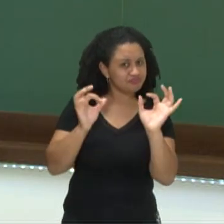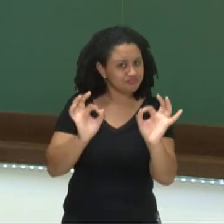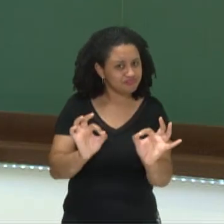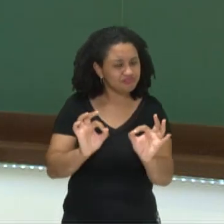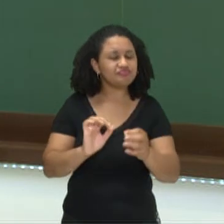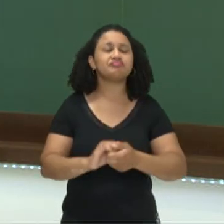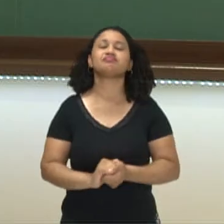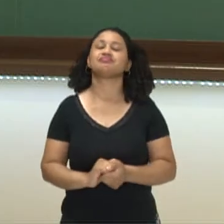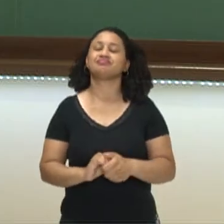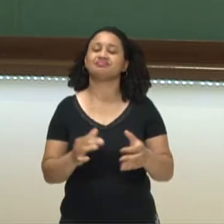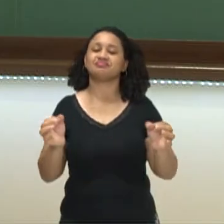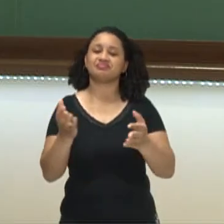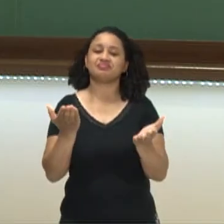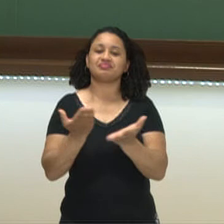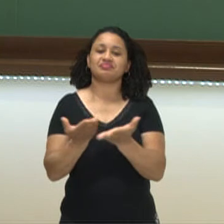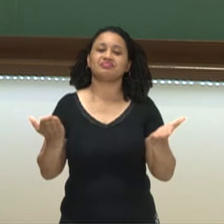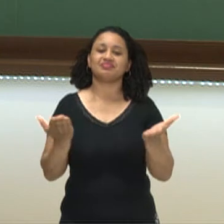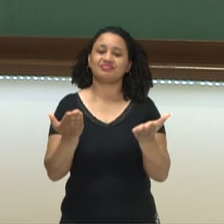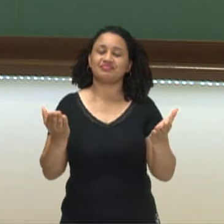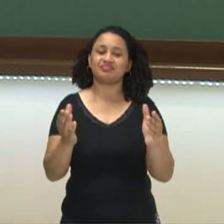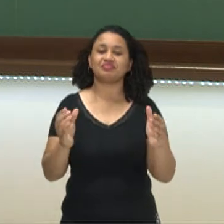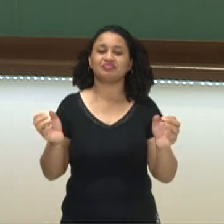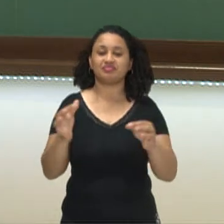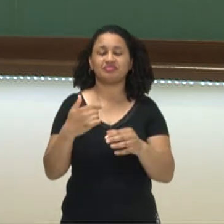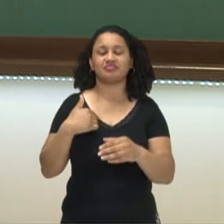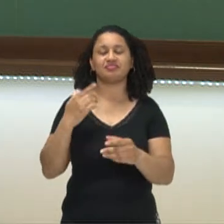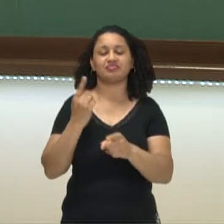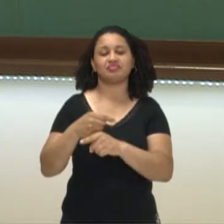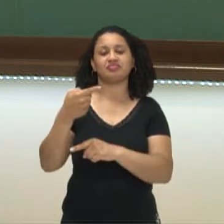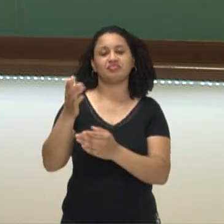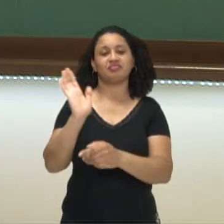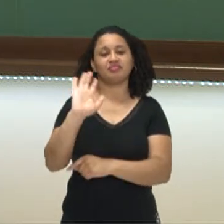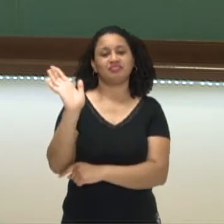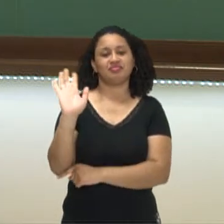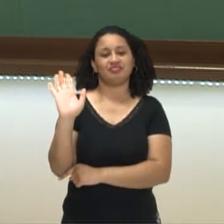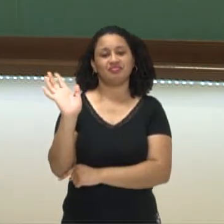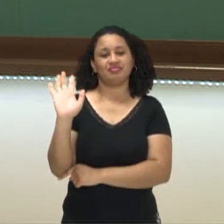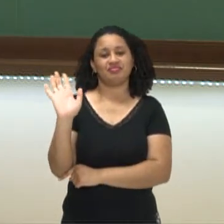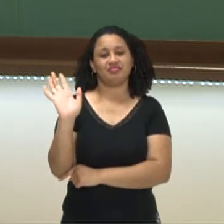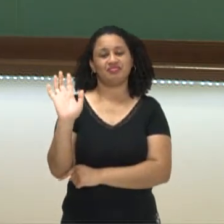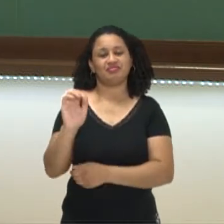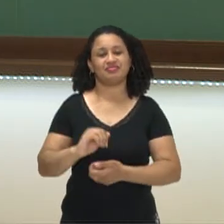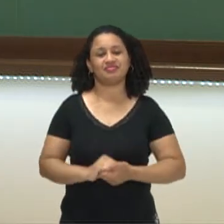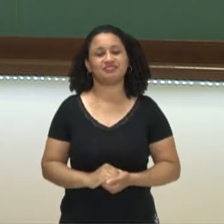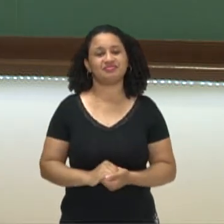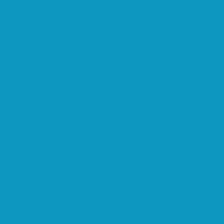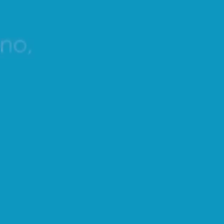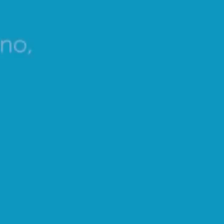É isso, galera, ficamos por aqui, até a próxima, tchau, povo!